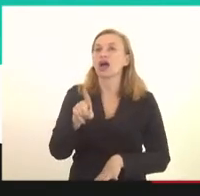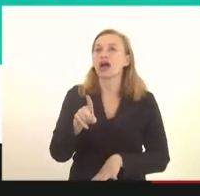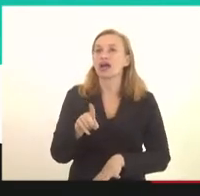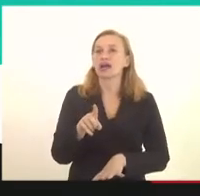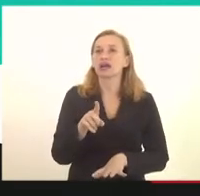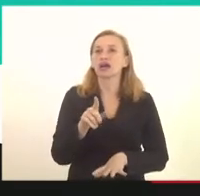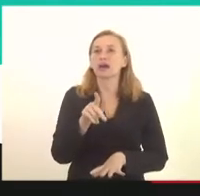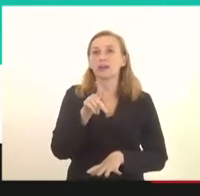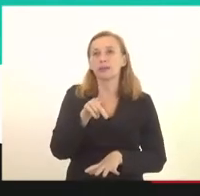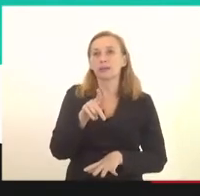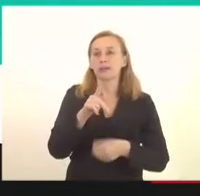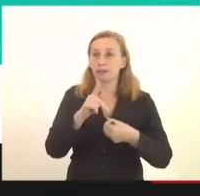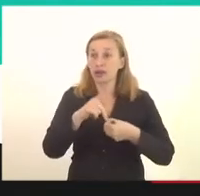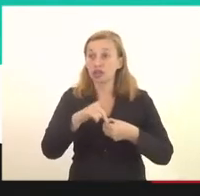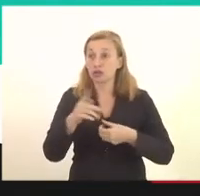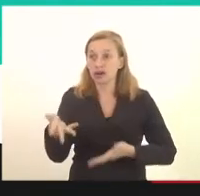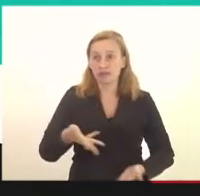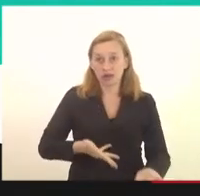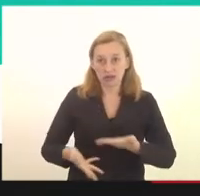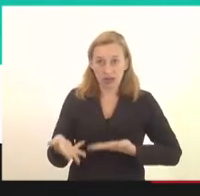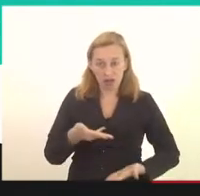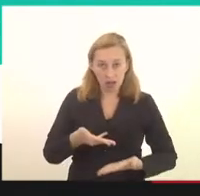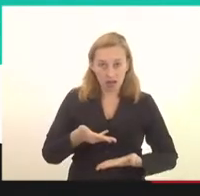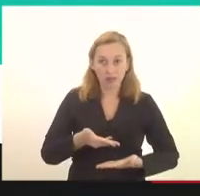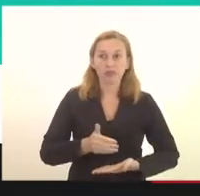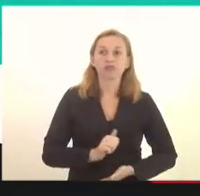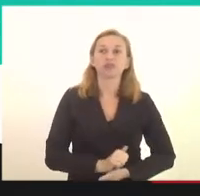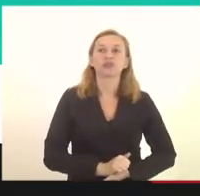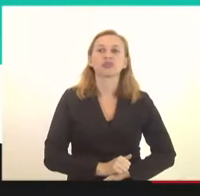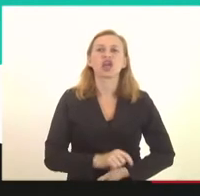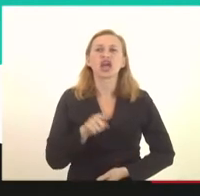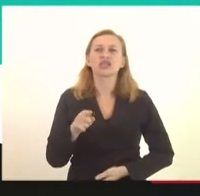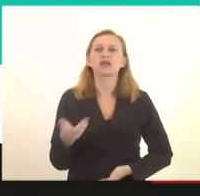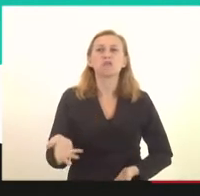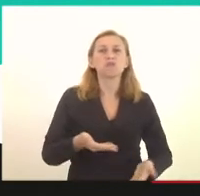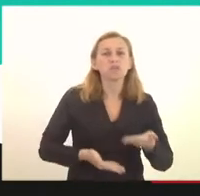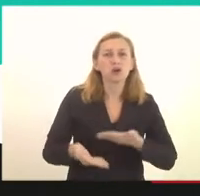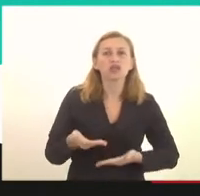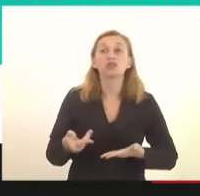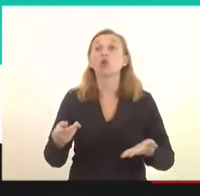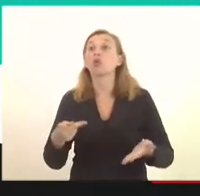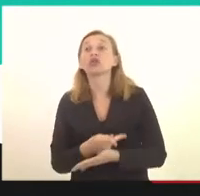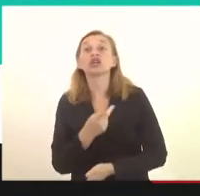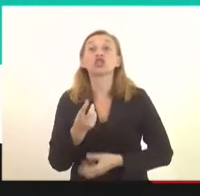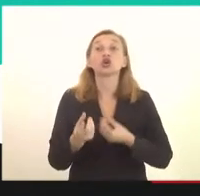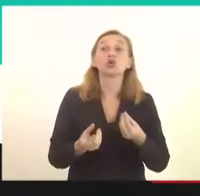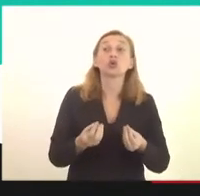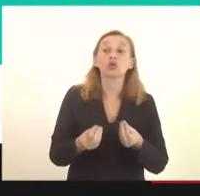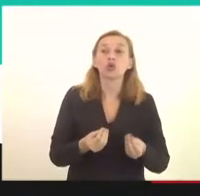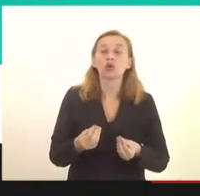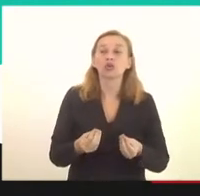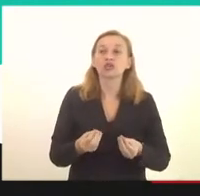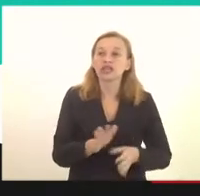nossa parceria com a Petrobras, essa parceria acontece exclusivamente no